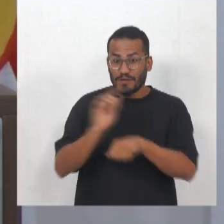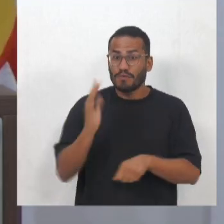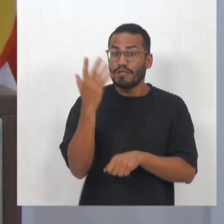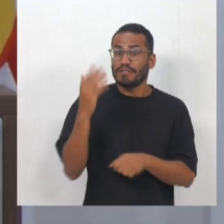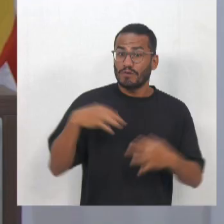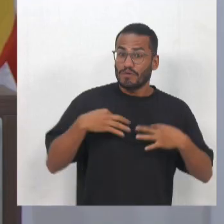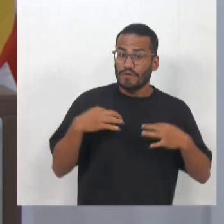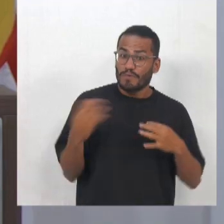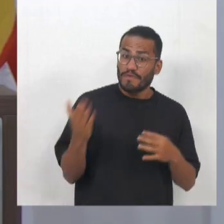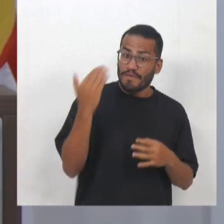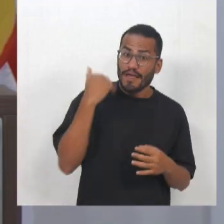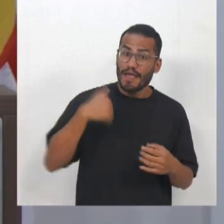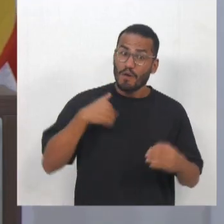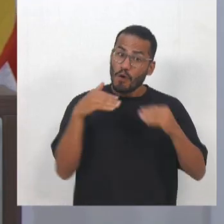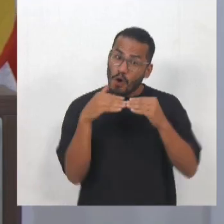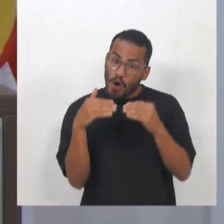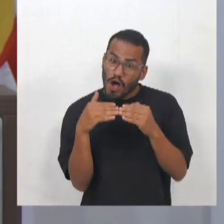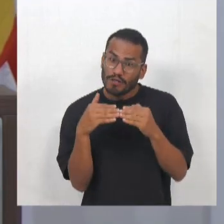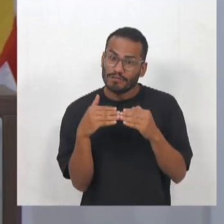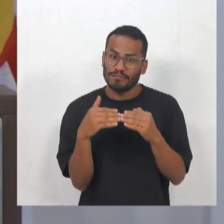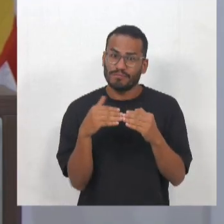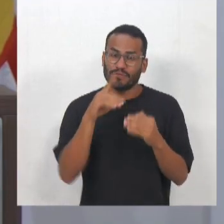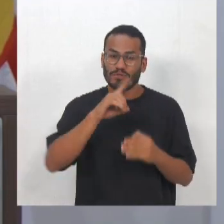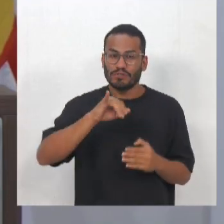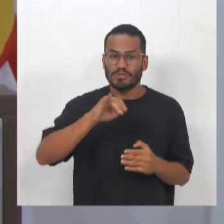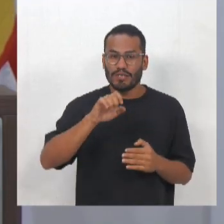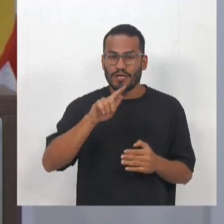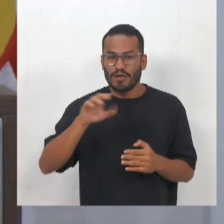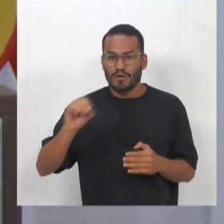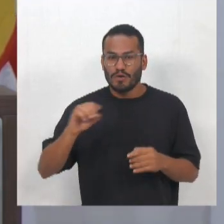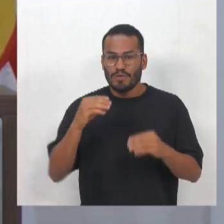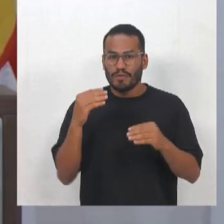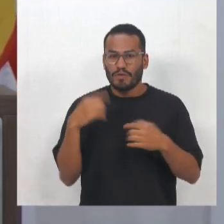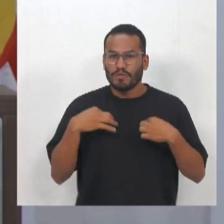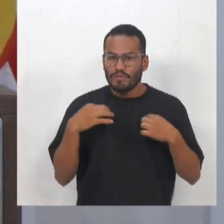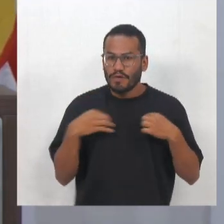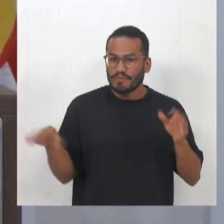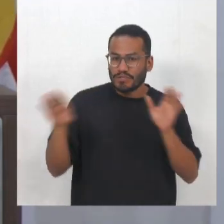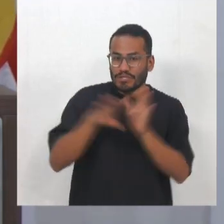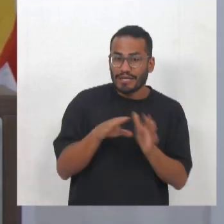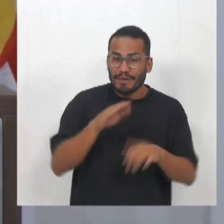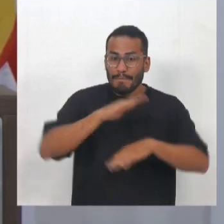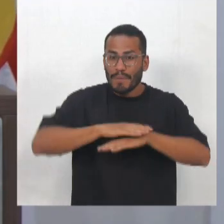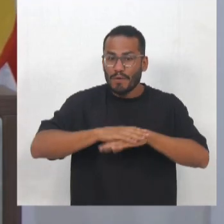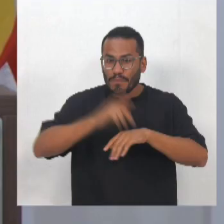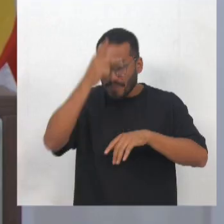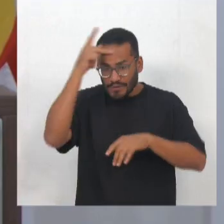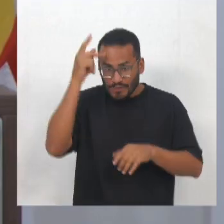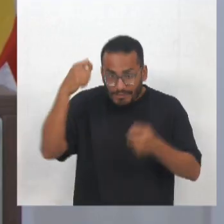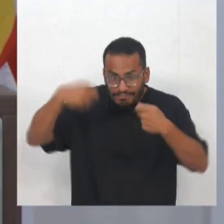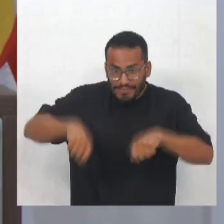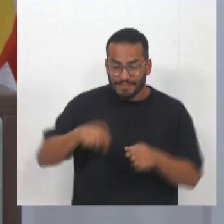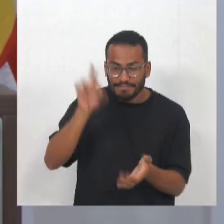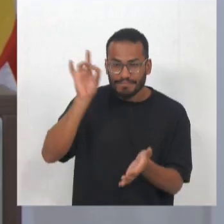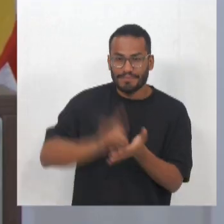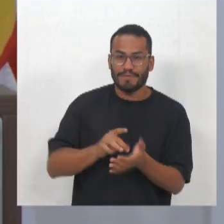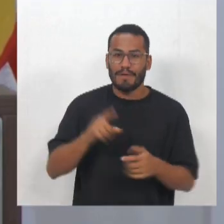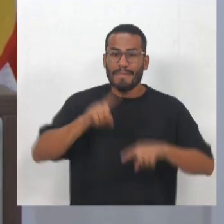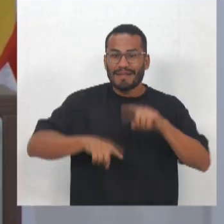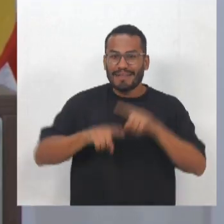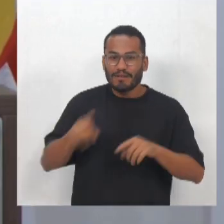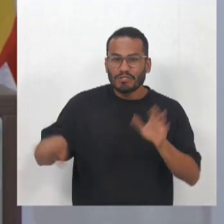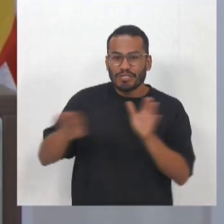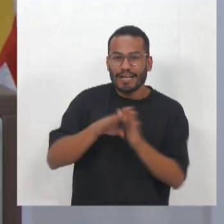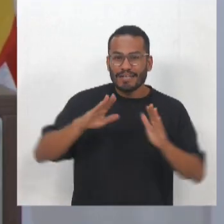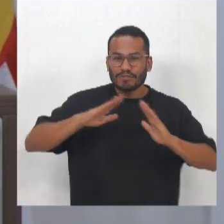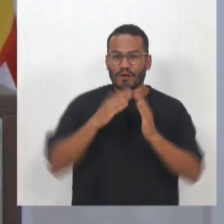e eu concordo aqui em partes com o vereador Diego Nazato, mas que o uniforme não deixe de chegar nas mãos de quem realmente precisa, o material escolar não deixe de chegar